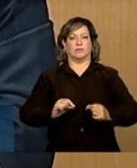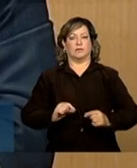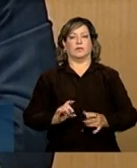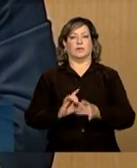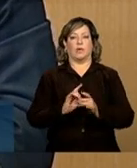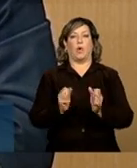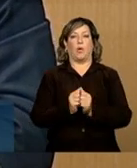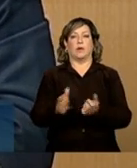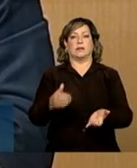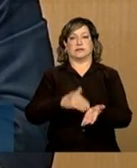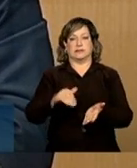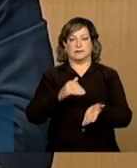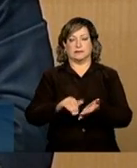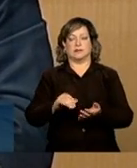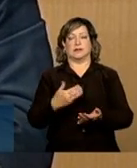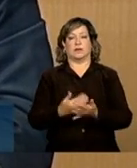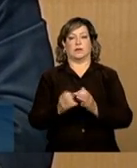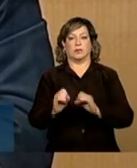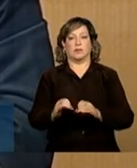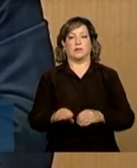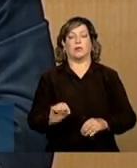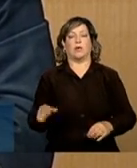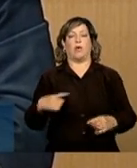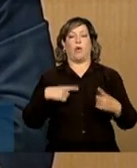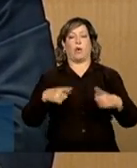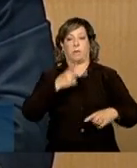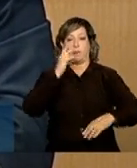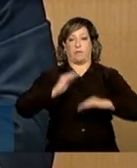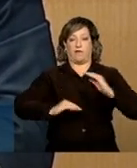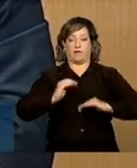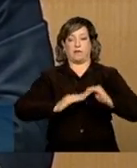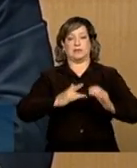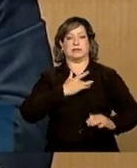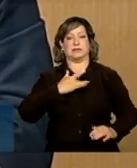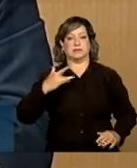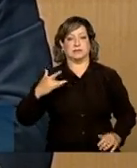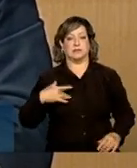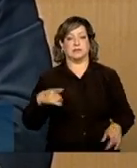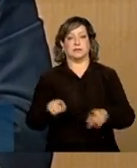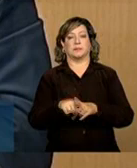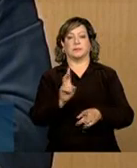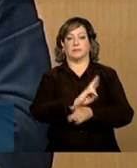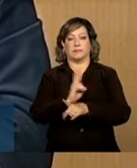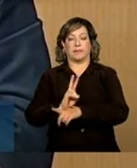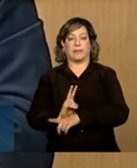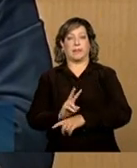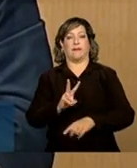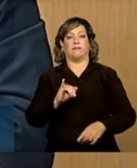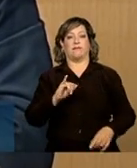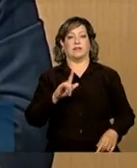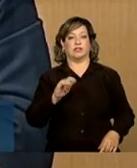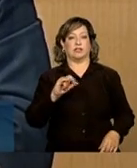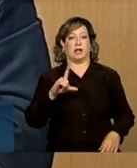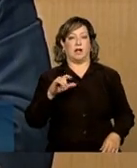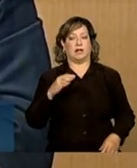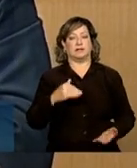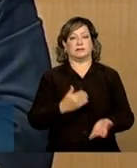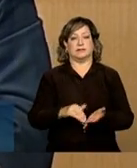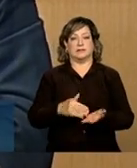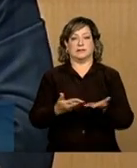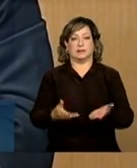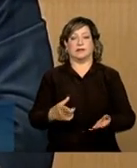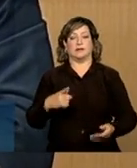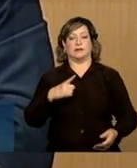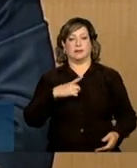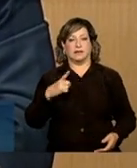de Educação onde os profissionais da Saúde da nossa Secretaria de Vigilância Sanitária